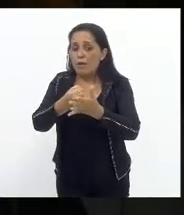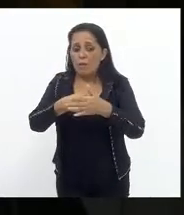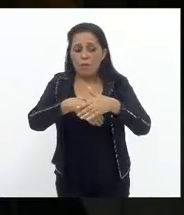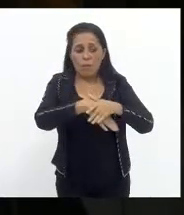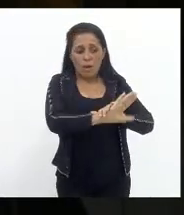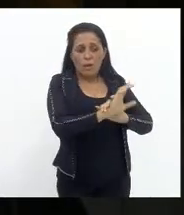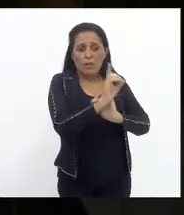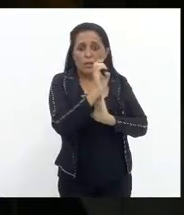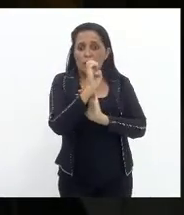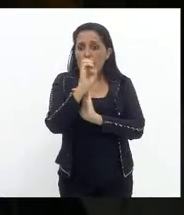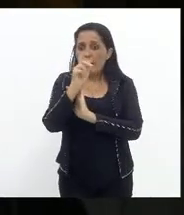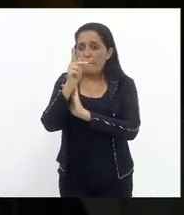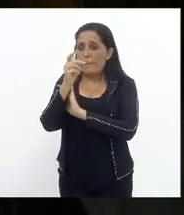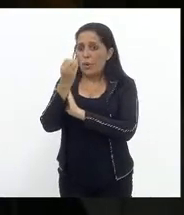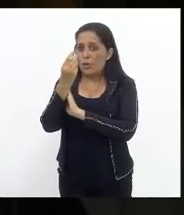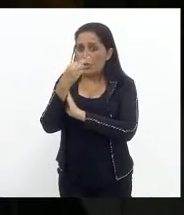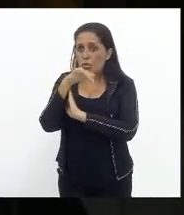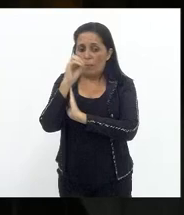E depois